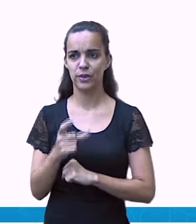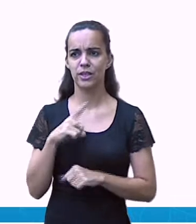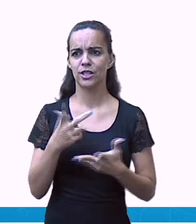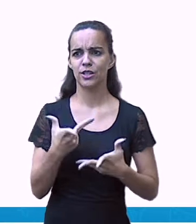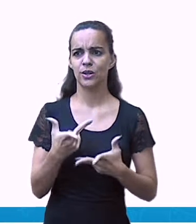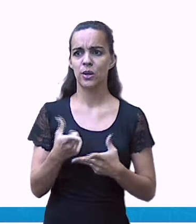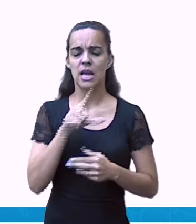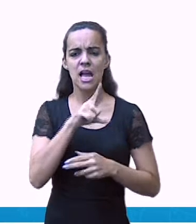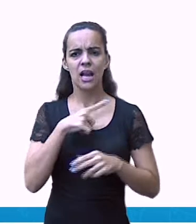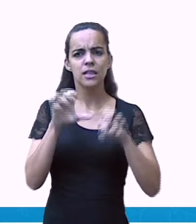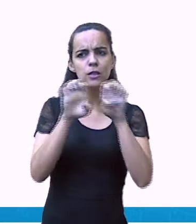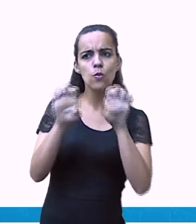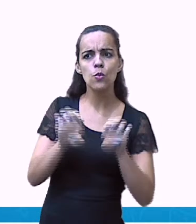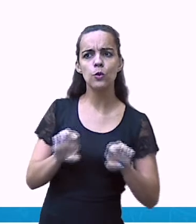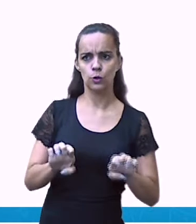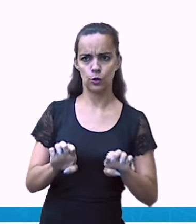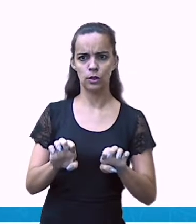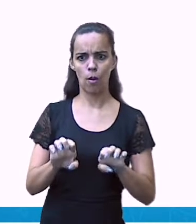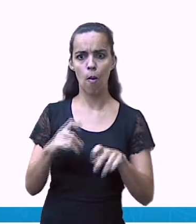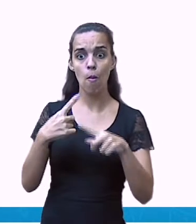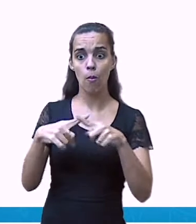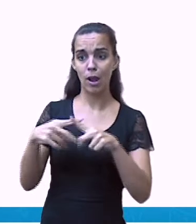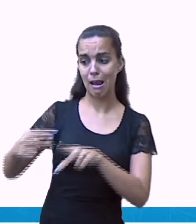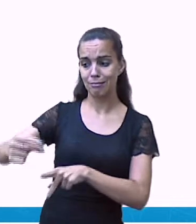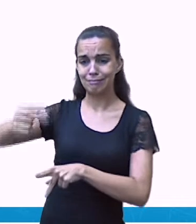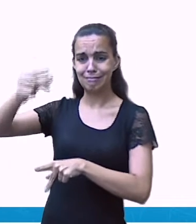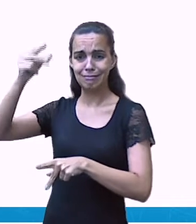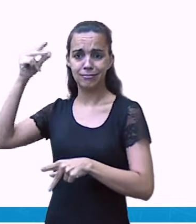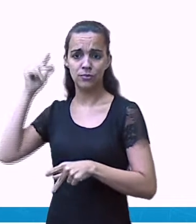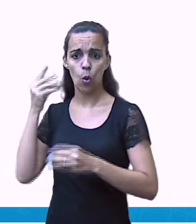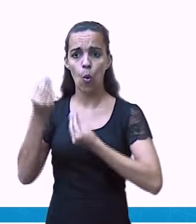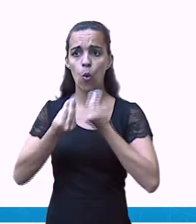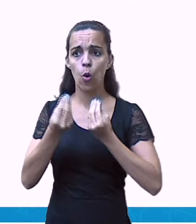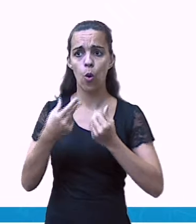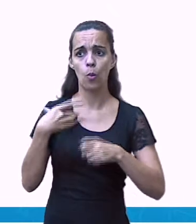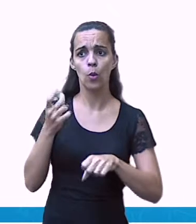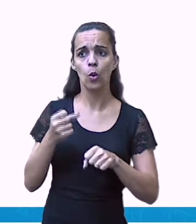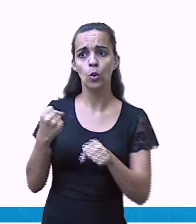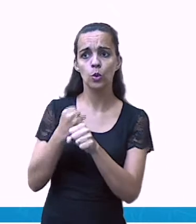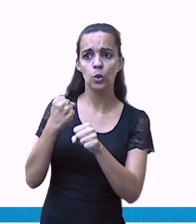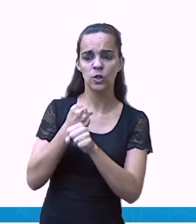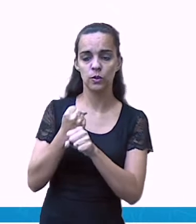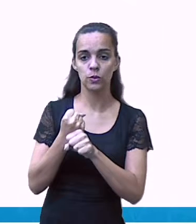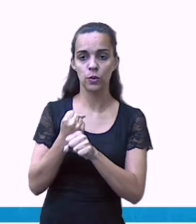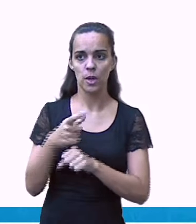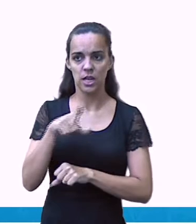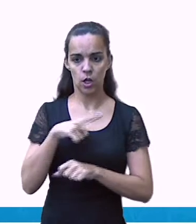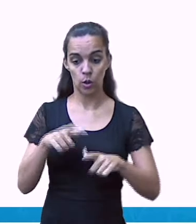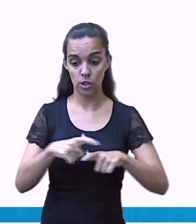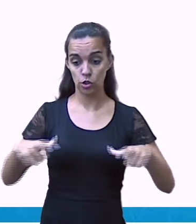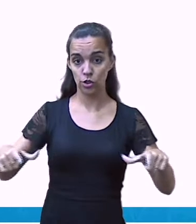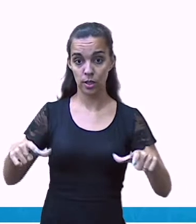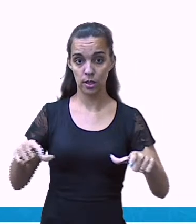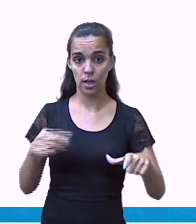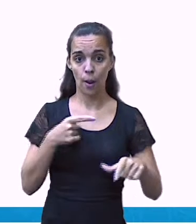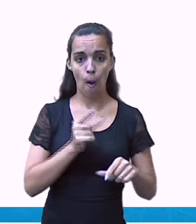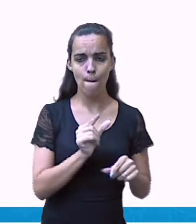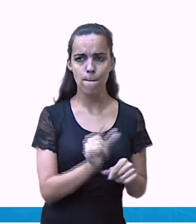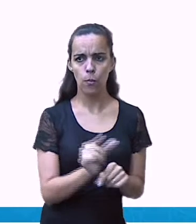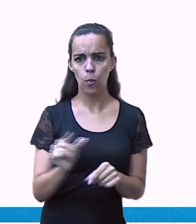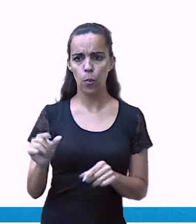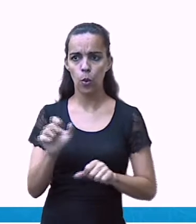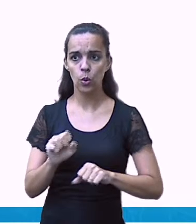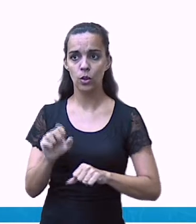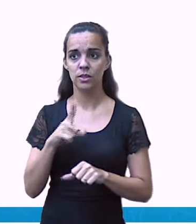uma estrutura de casa mais antiga. Antigamente, tinha-se muito espaço no solo,